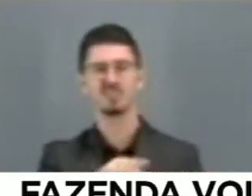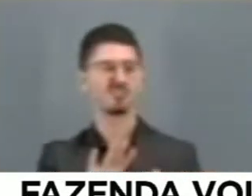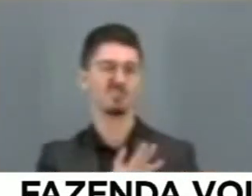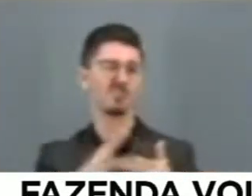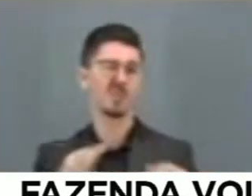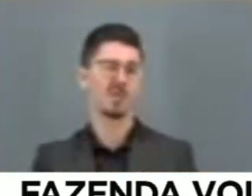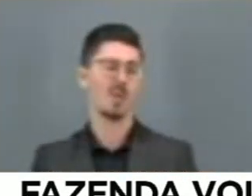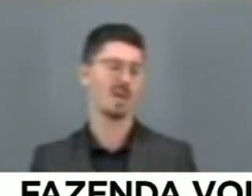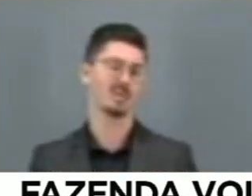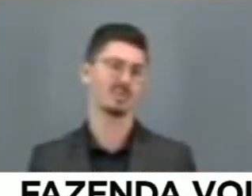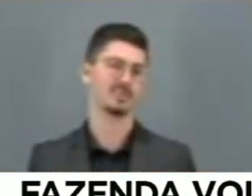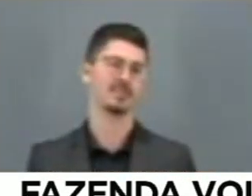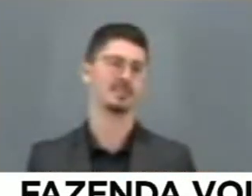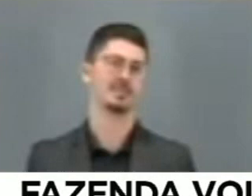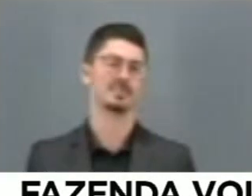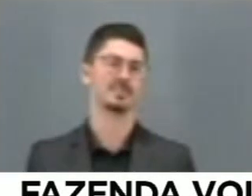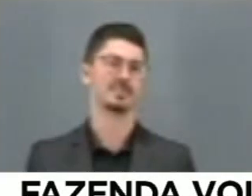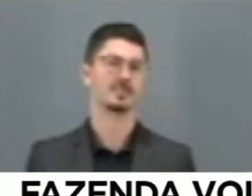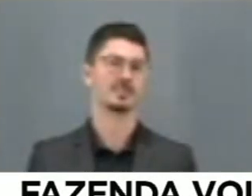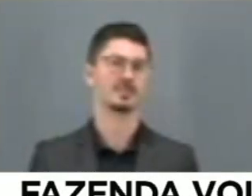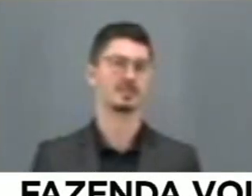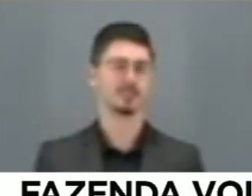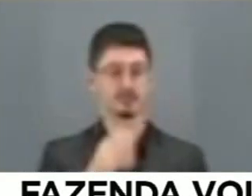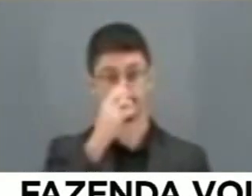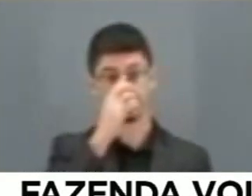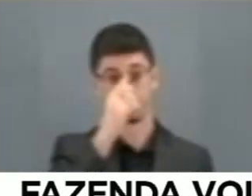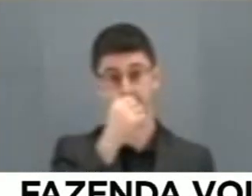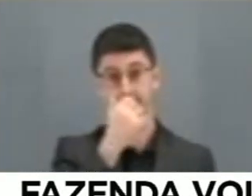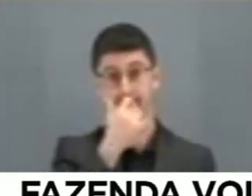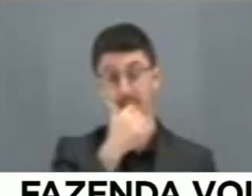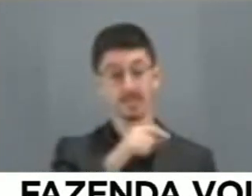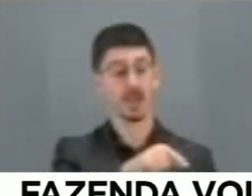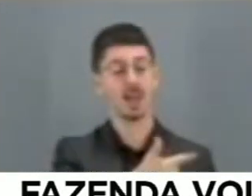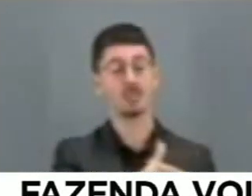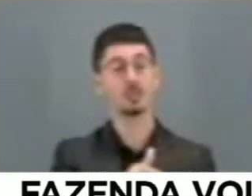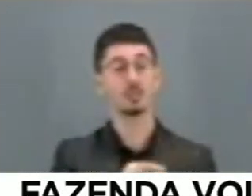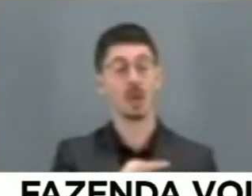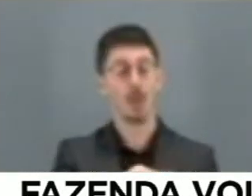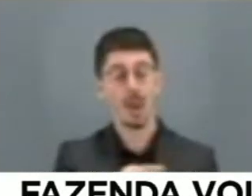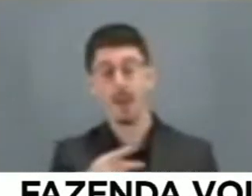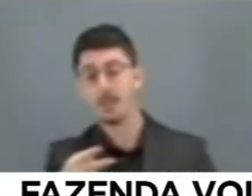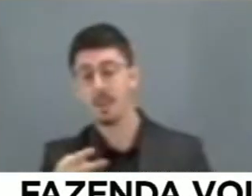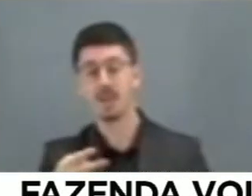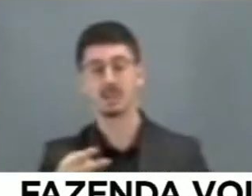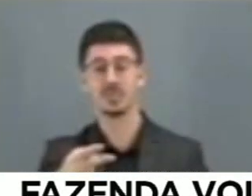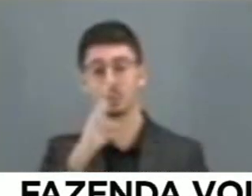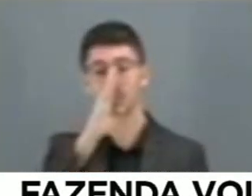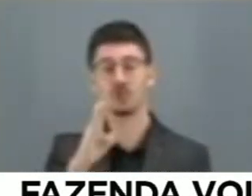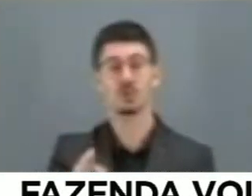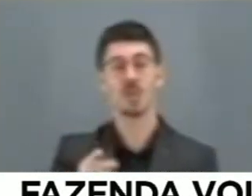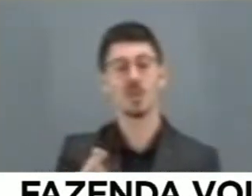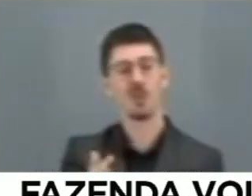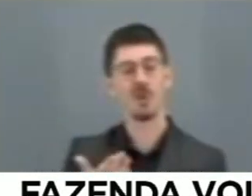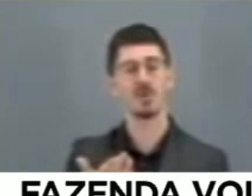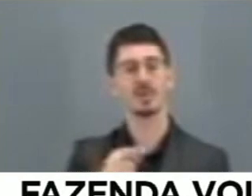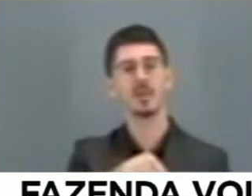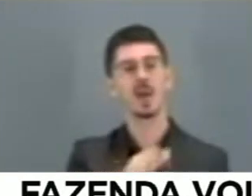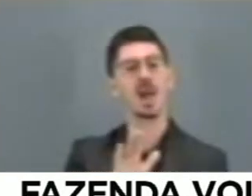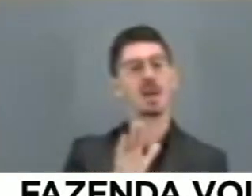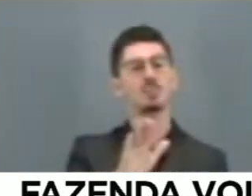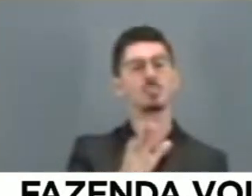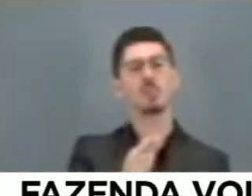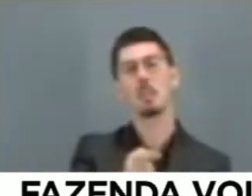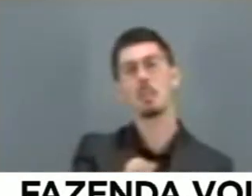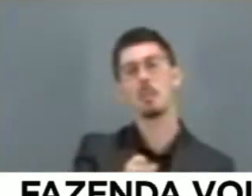muito adequada. Ela não tem um repasse integral do benefício aos preços e acaba beneficiando pouco